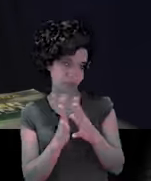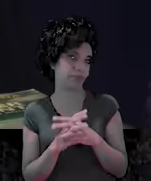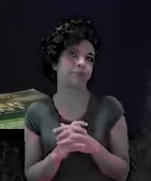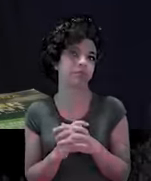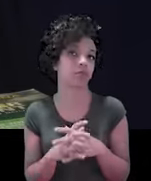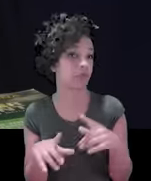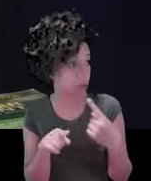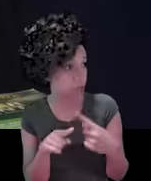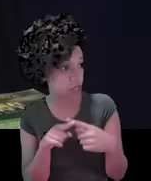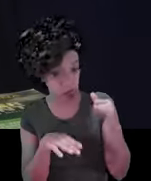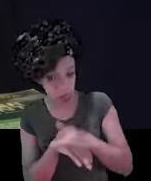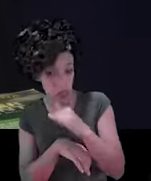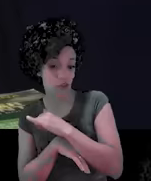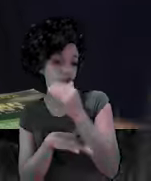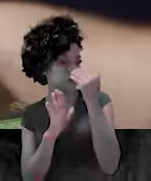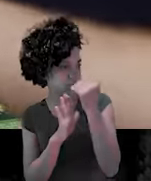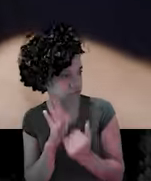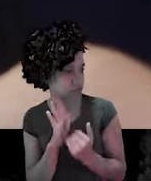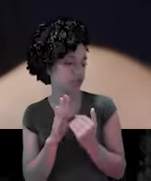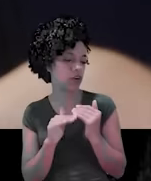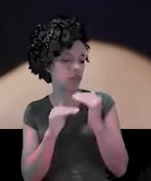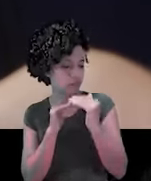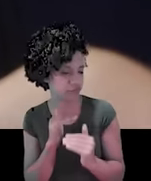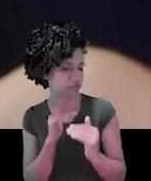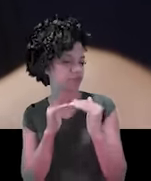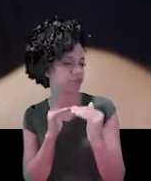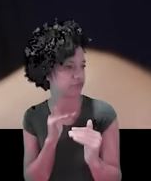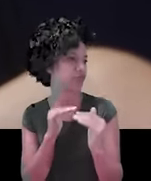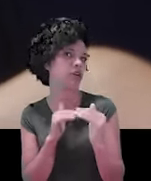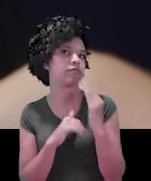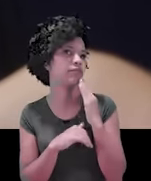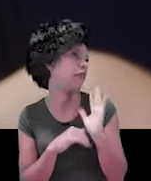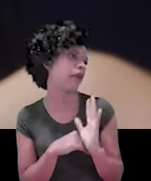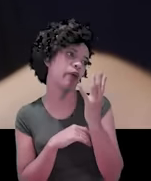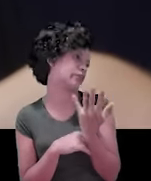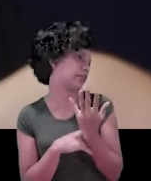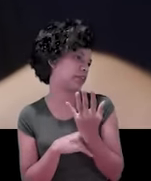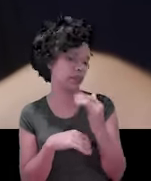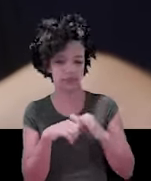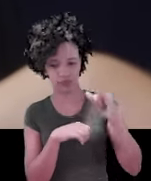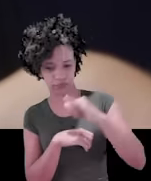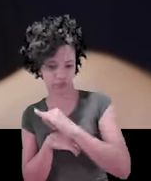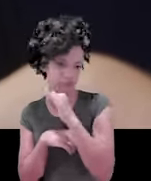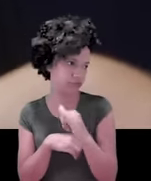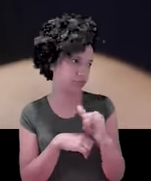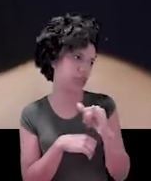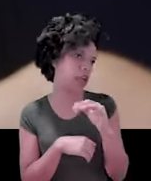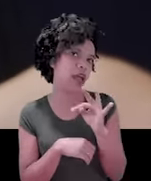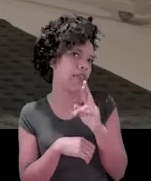e por causa desses voos que são baixos e tudo mais você sabe que que mais acontece é é trás cole né